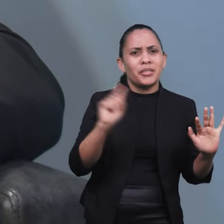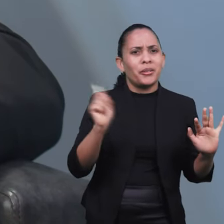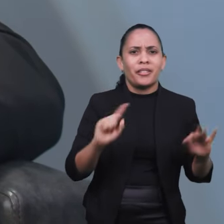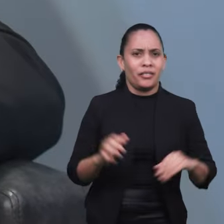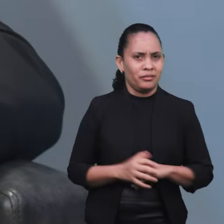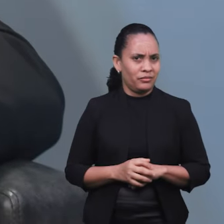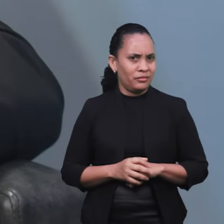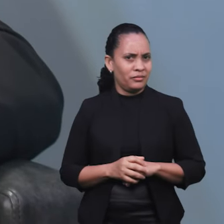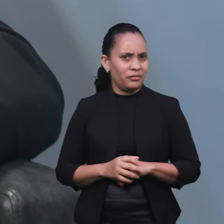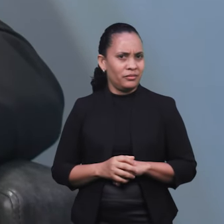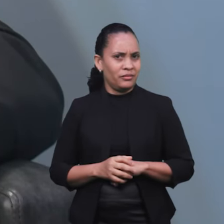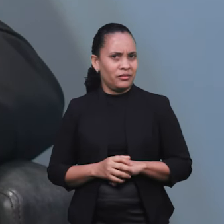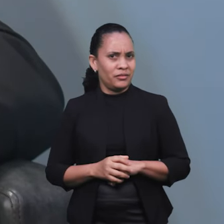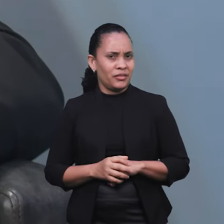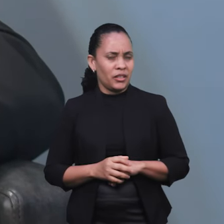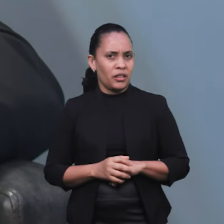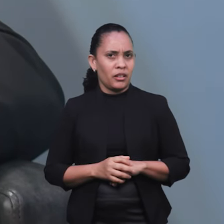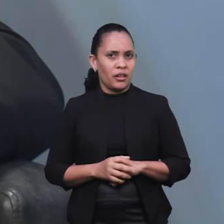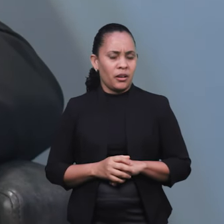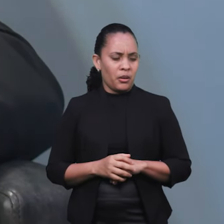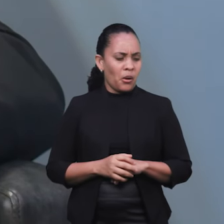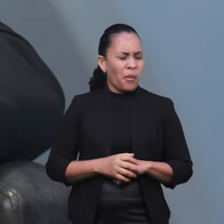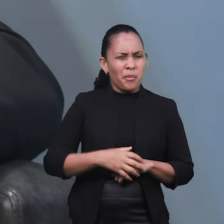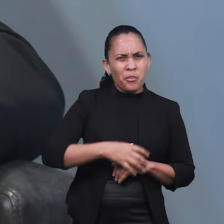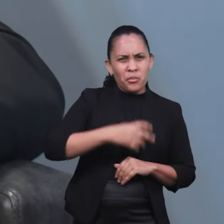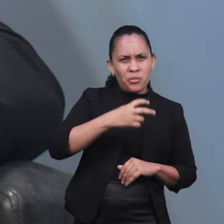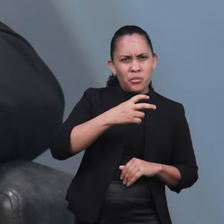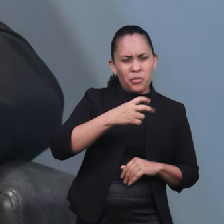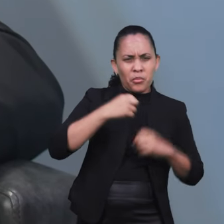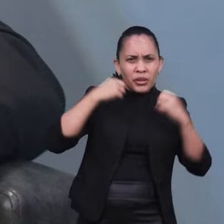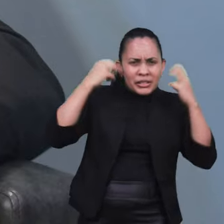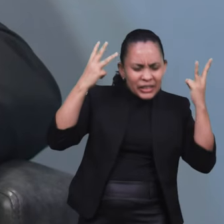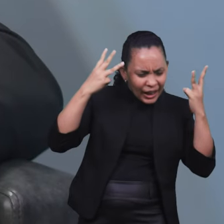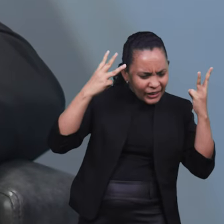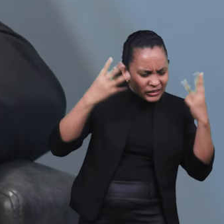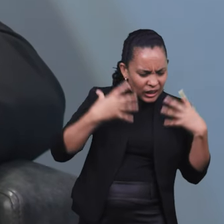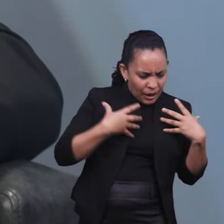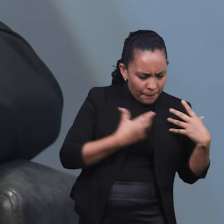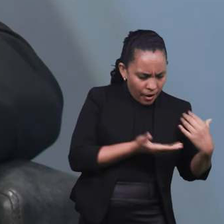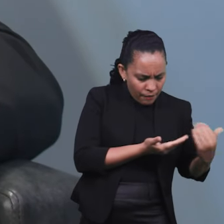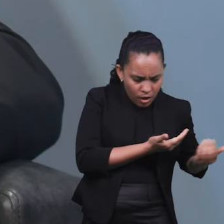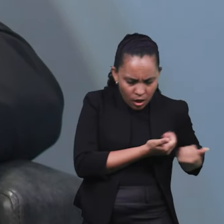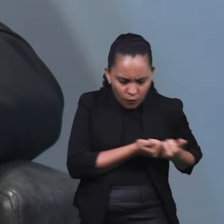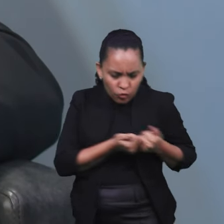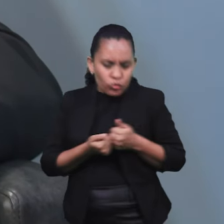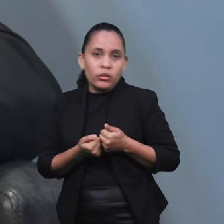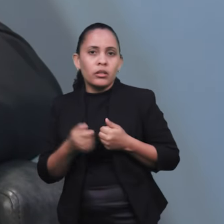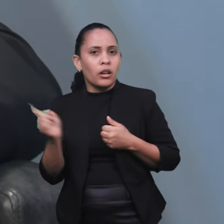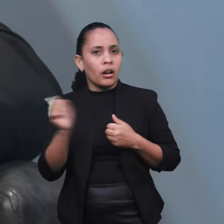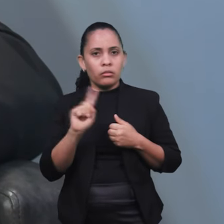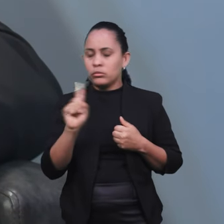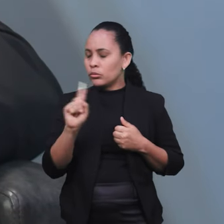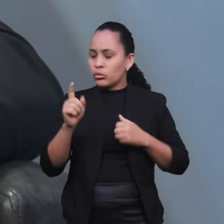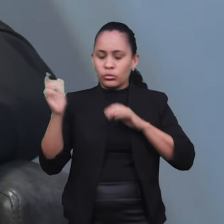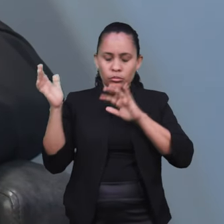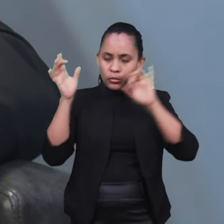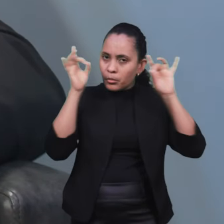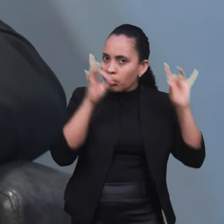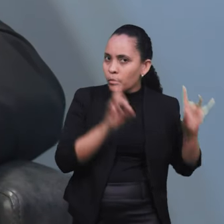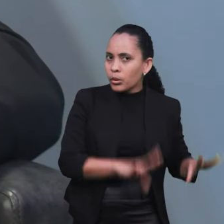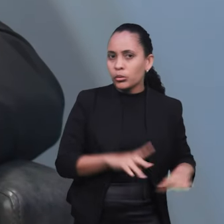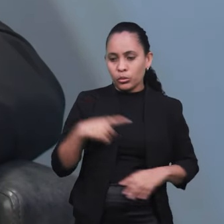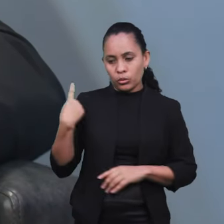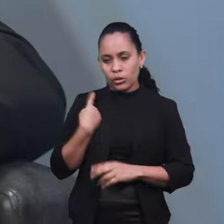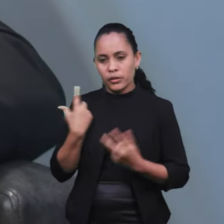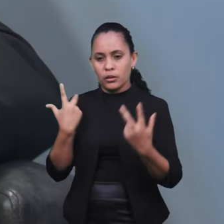do Egito. Ele não leva nada com ele. Assim como nós não ficaremos parcialmente no Egito.